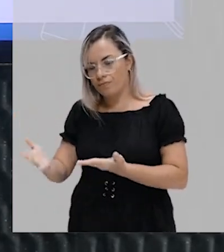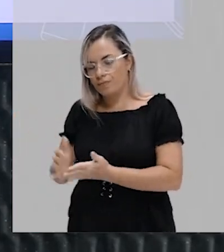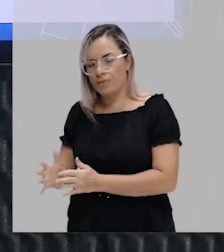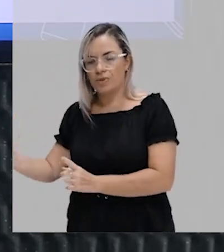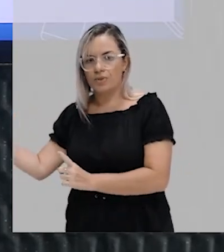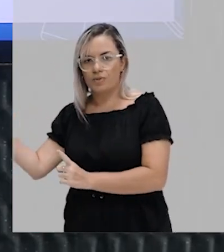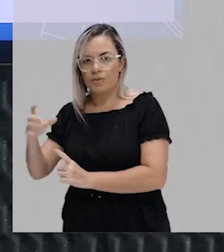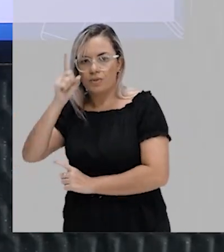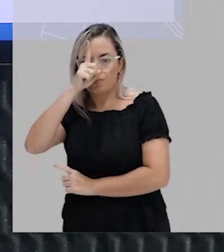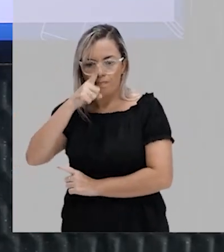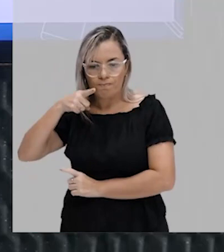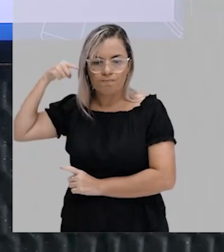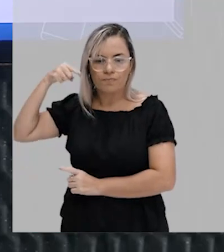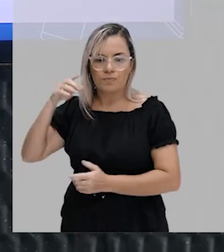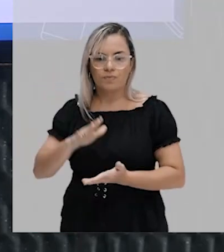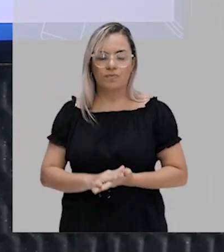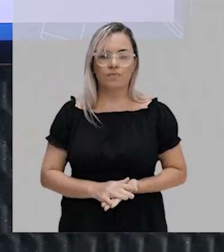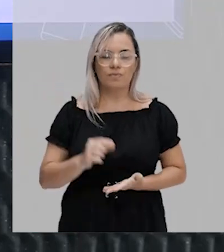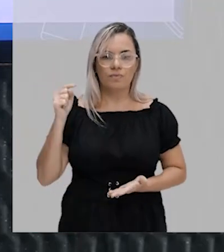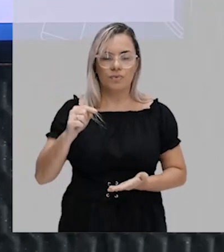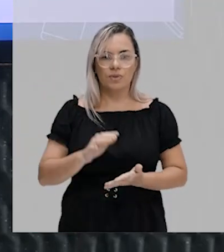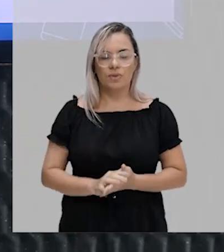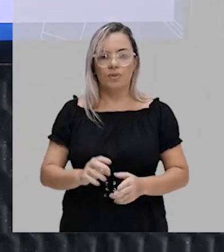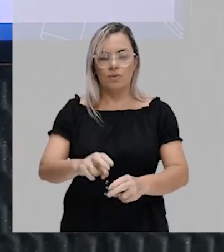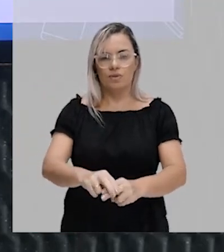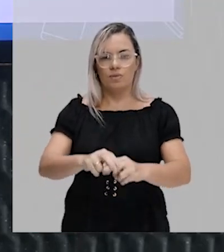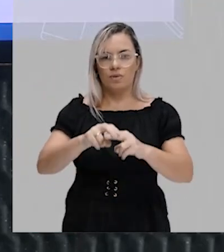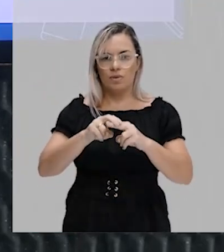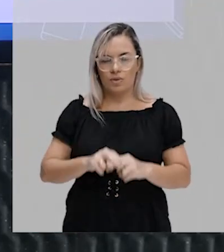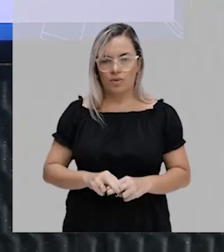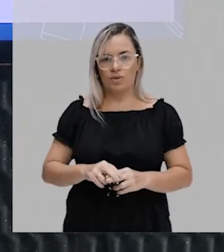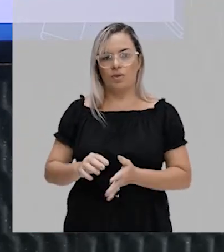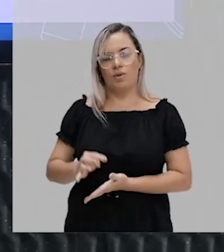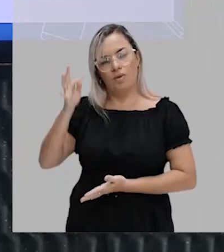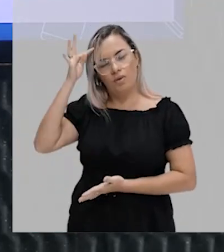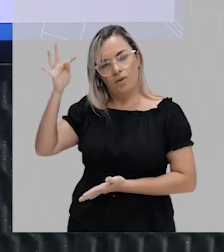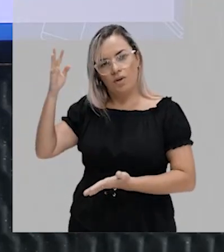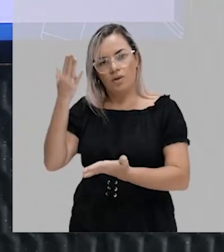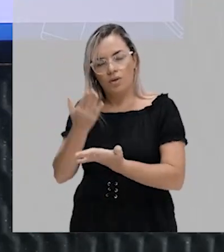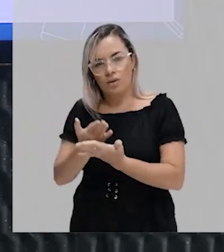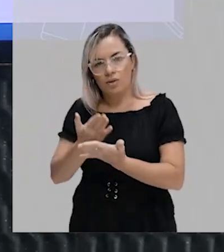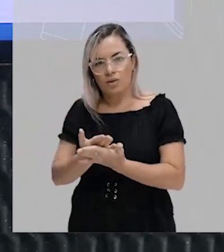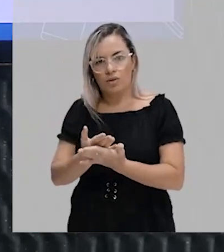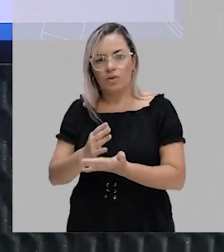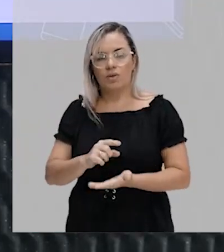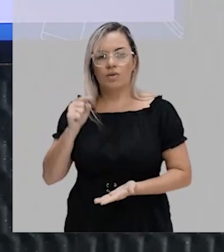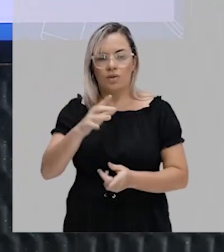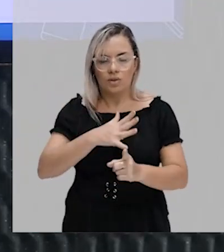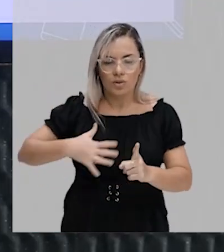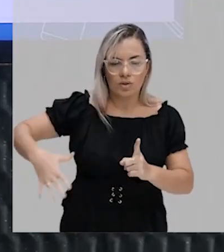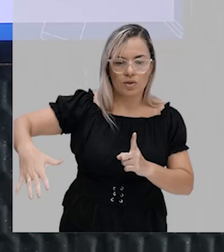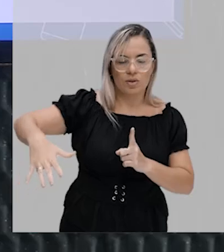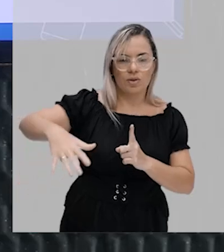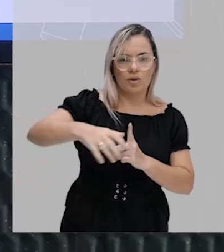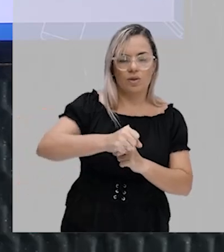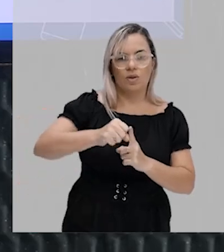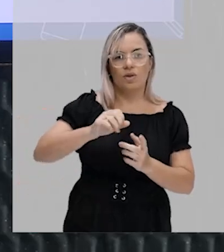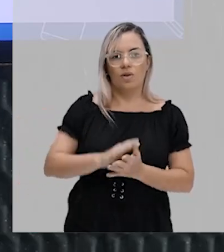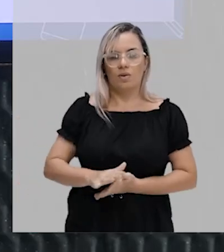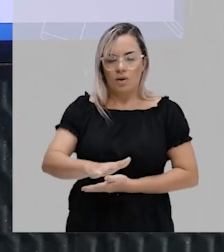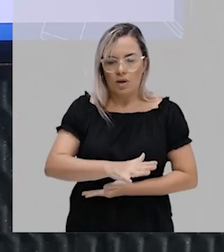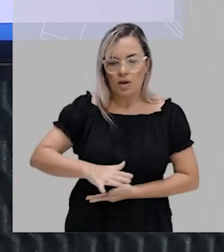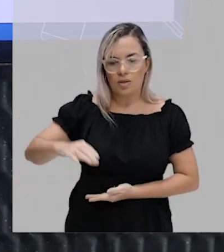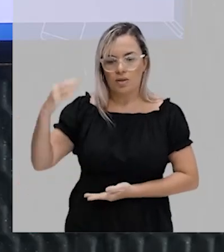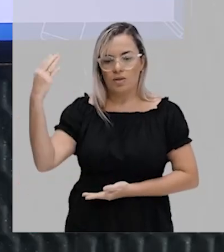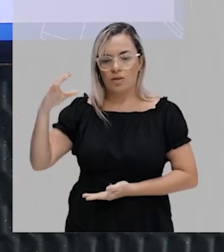Durkheim. Então, além de ser o cara que deu contornos científicos para a sociologia, Durkheim também